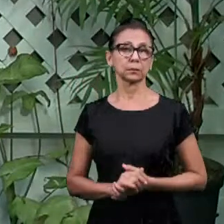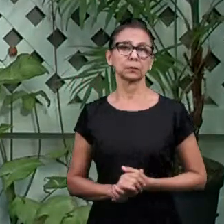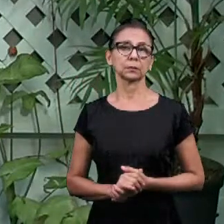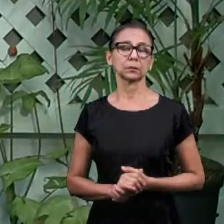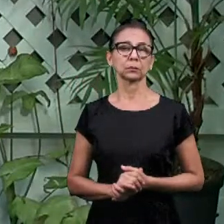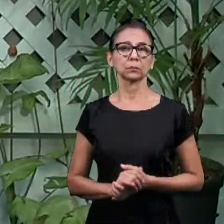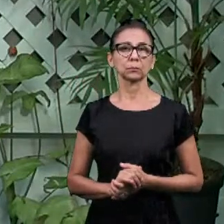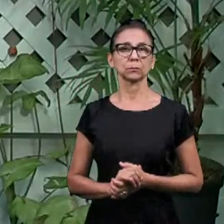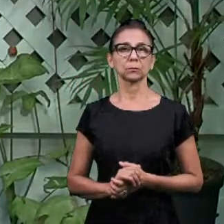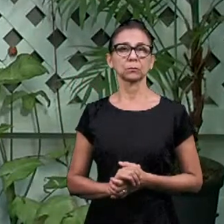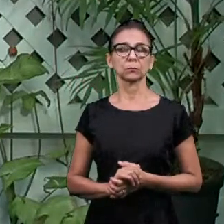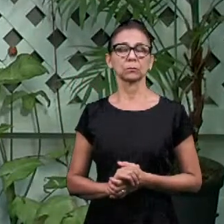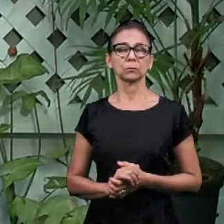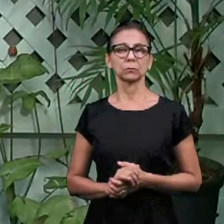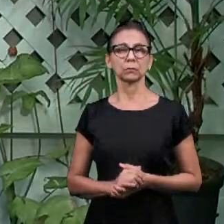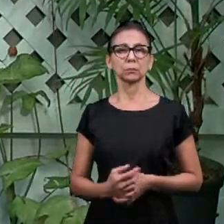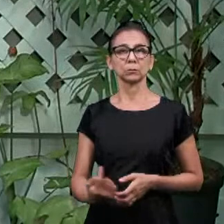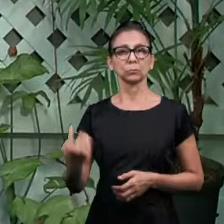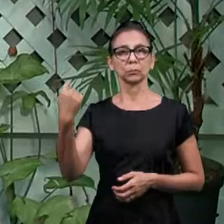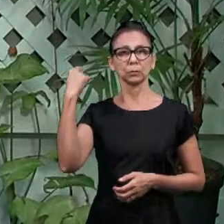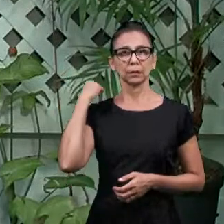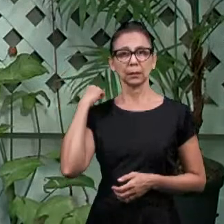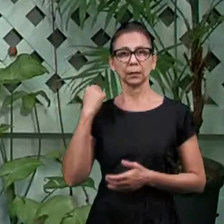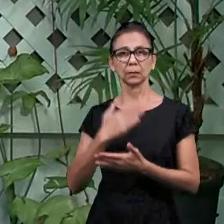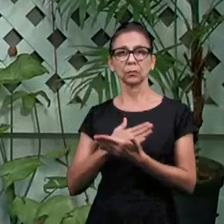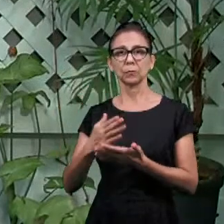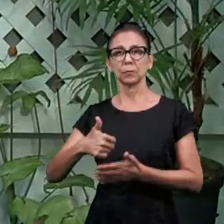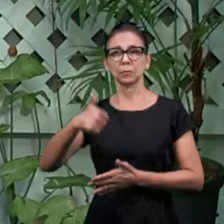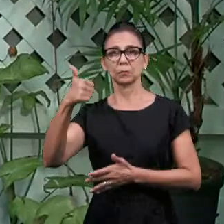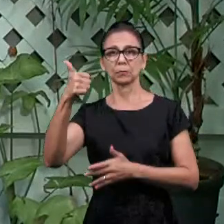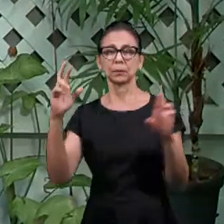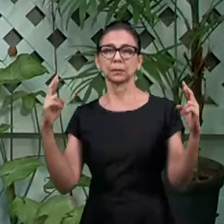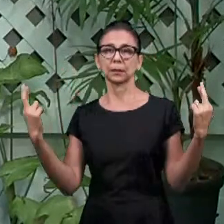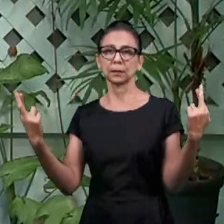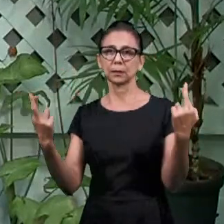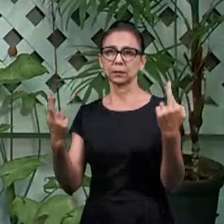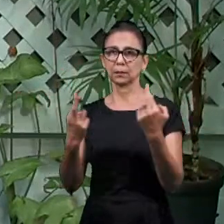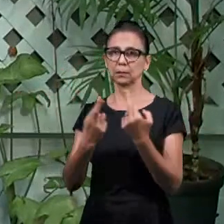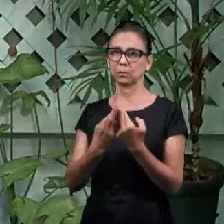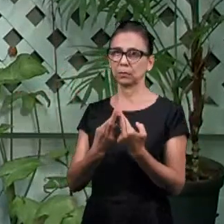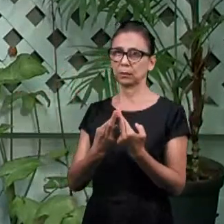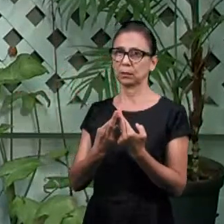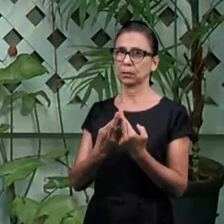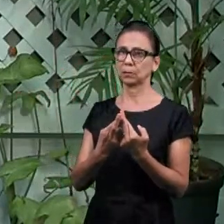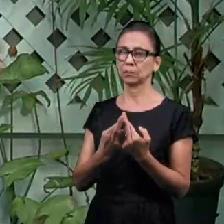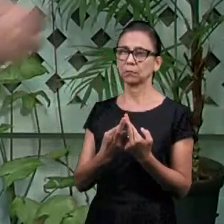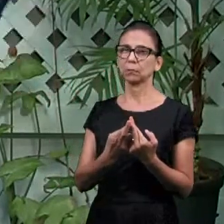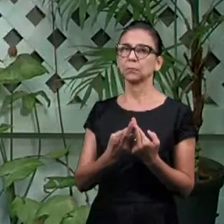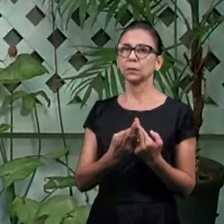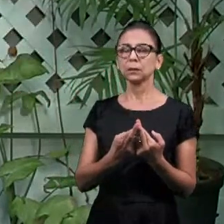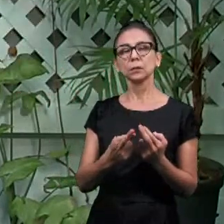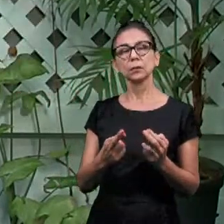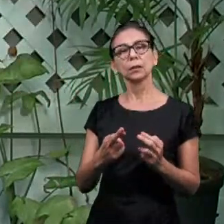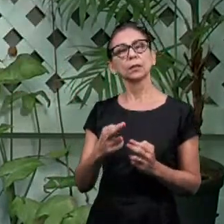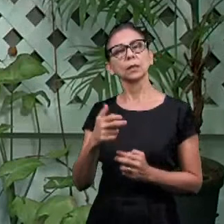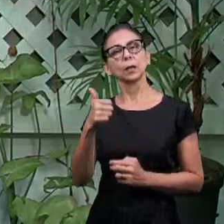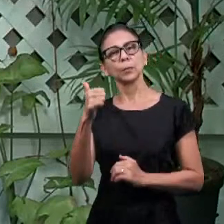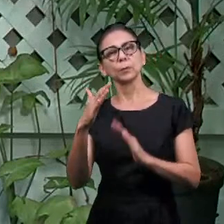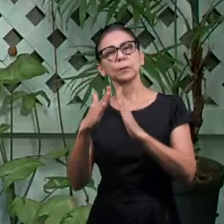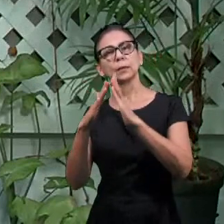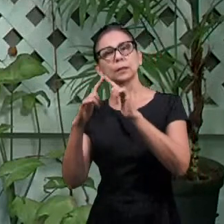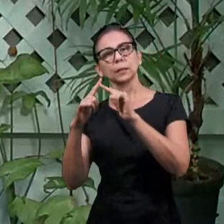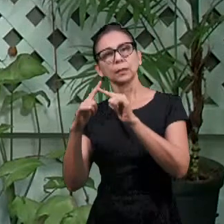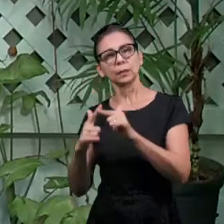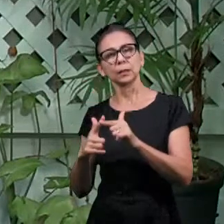para essa primeira reunião, nós já estávamos consagrando o primeiro templo, porque desde